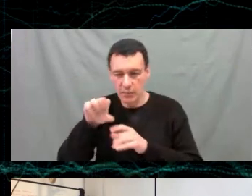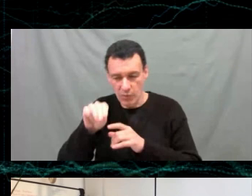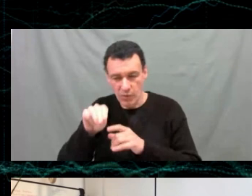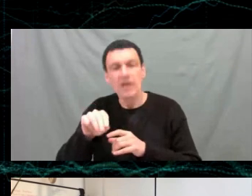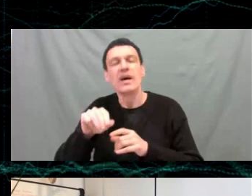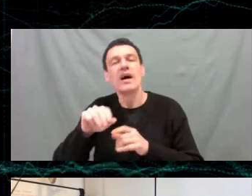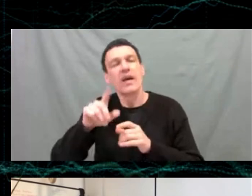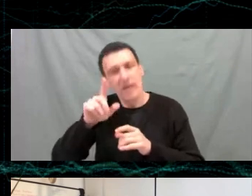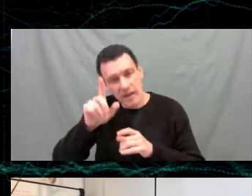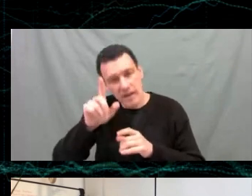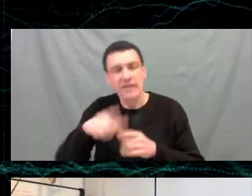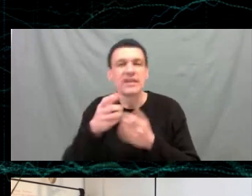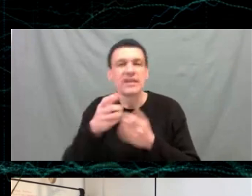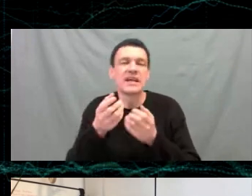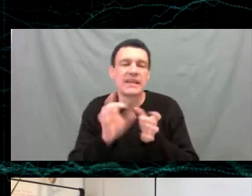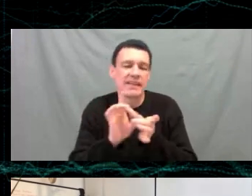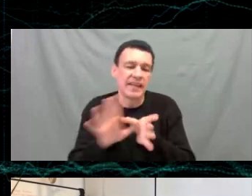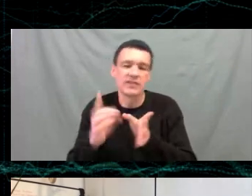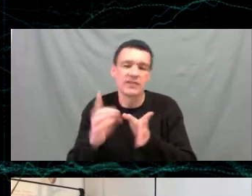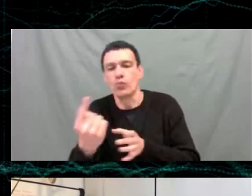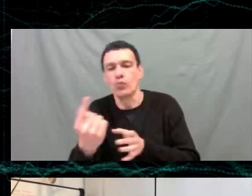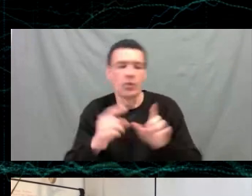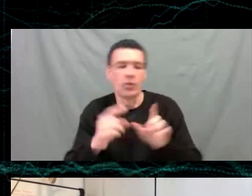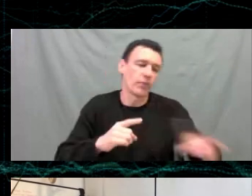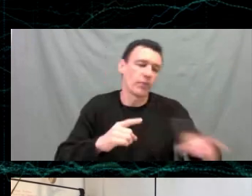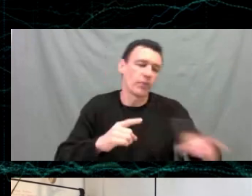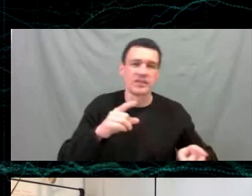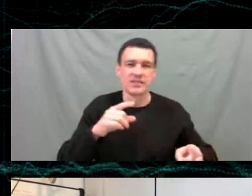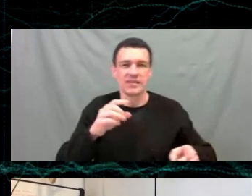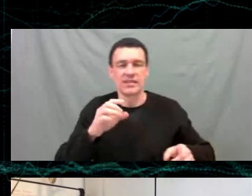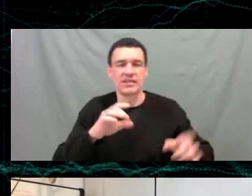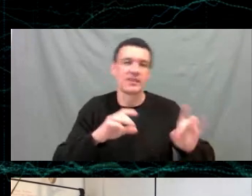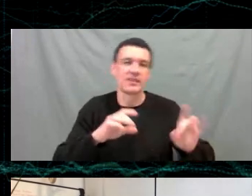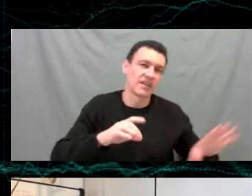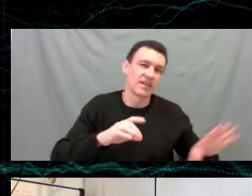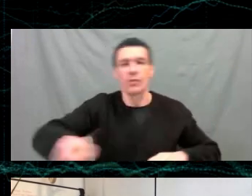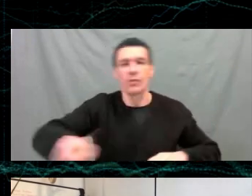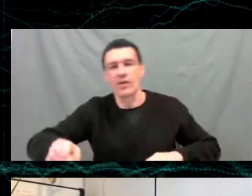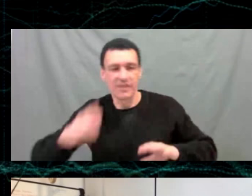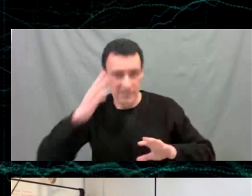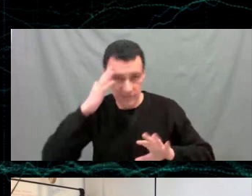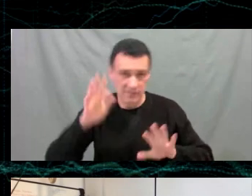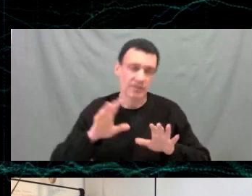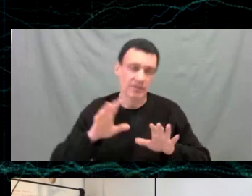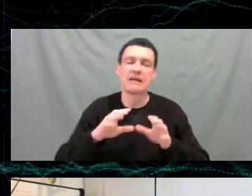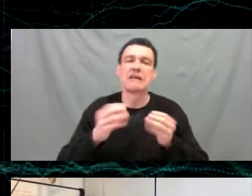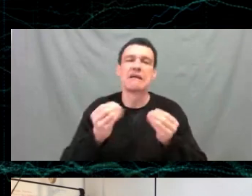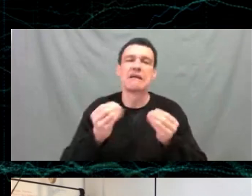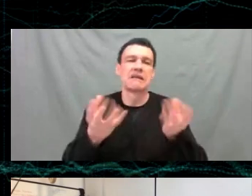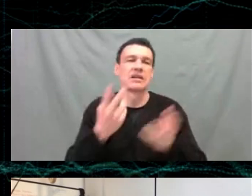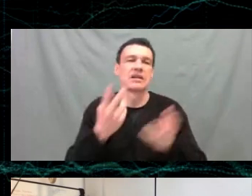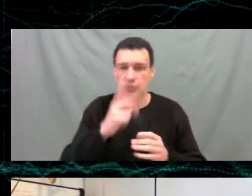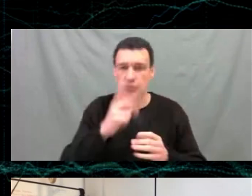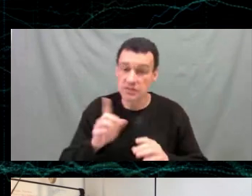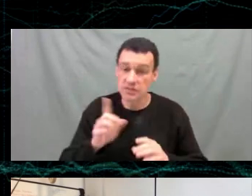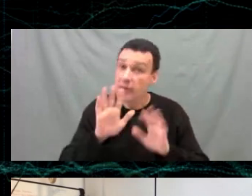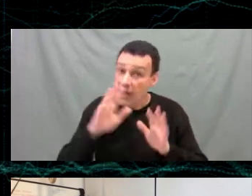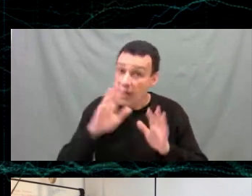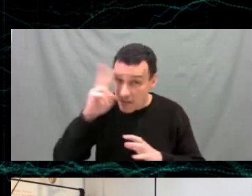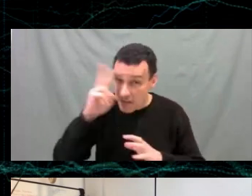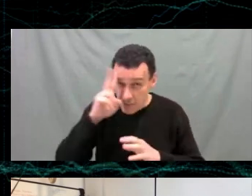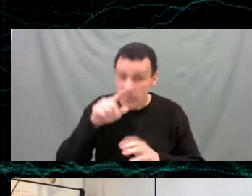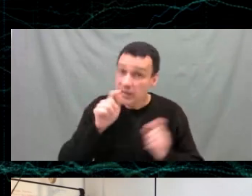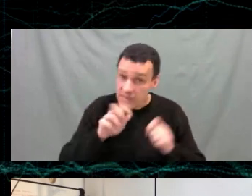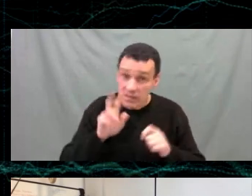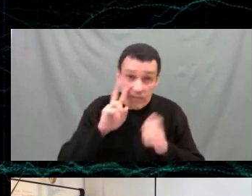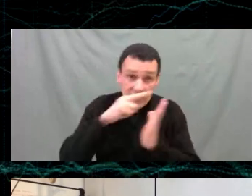eu dou o release dele, tá bom? Isso tudo automaticamente. E lembrando que a gente está vendo o bloquinho de include. Então todos